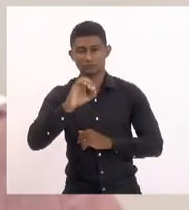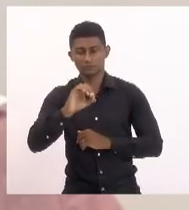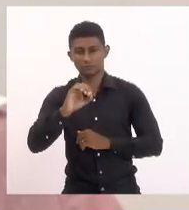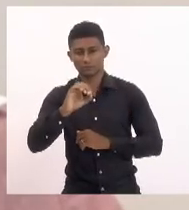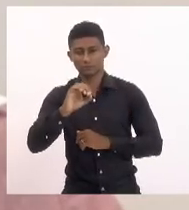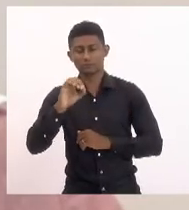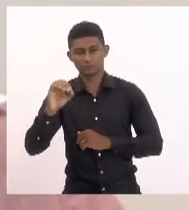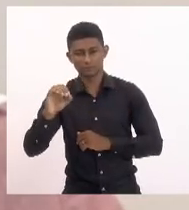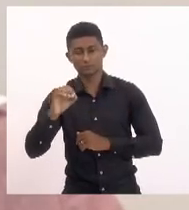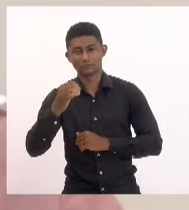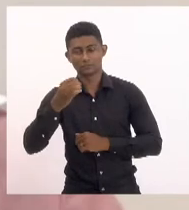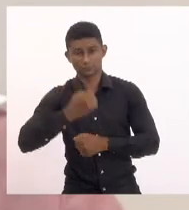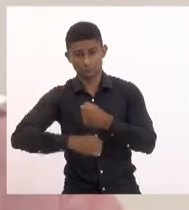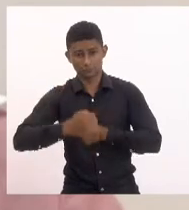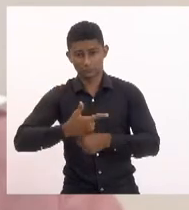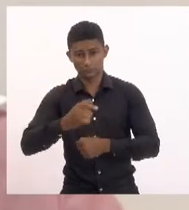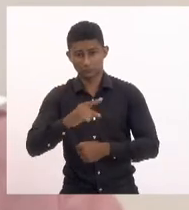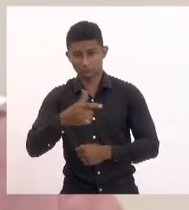4700/2021,